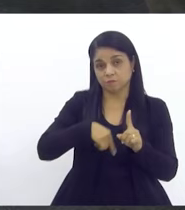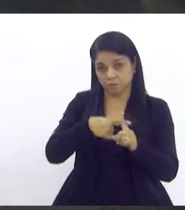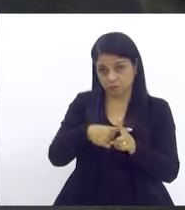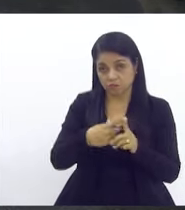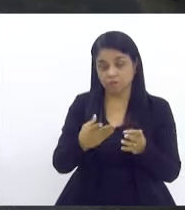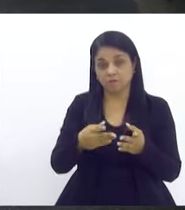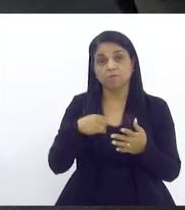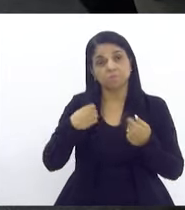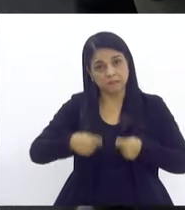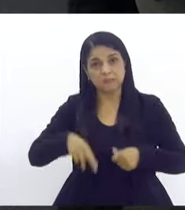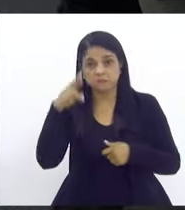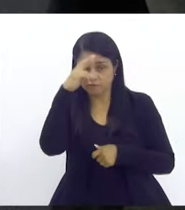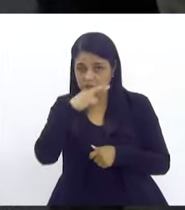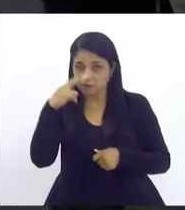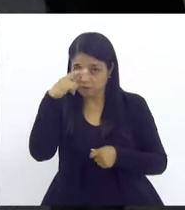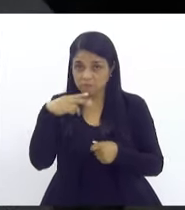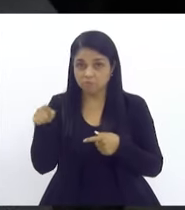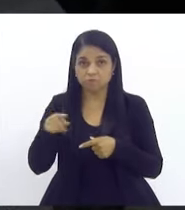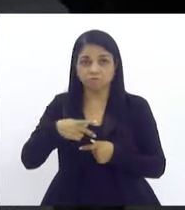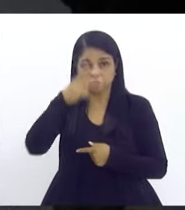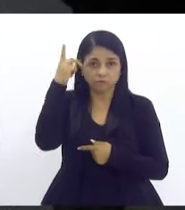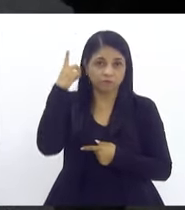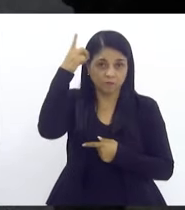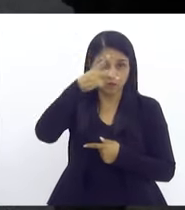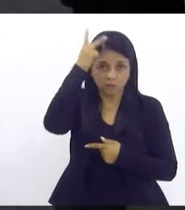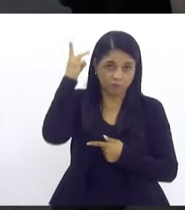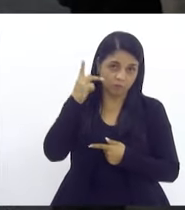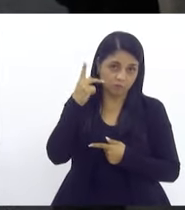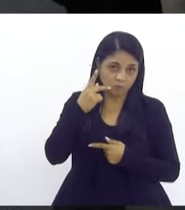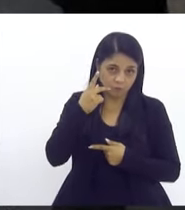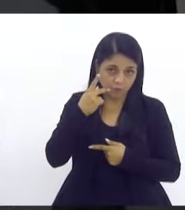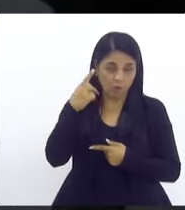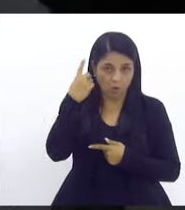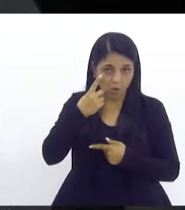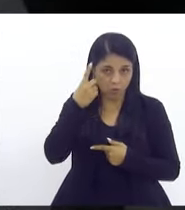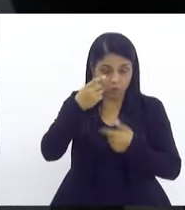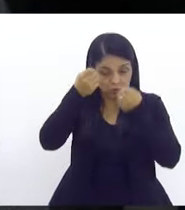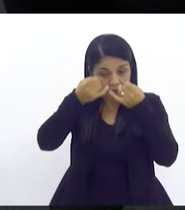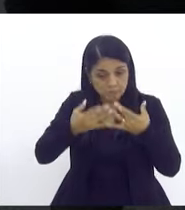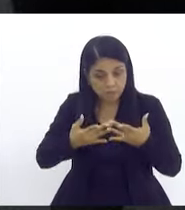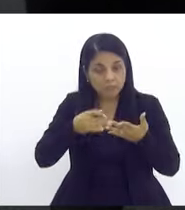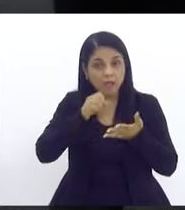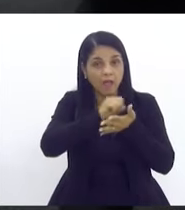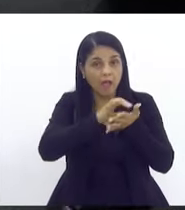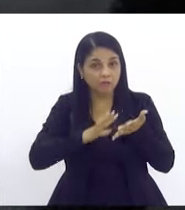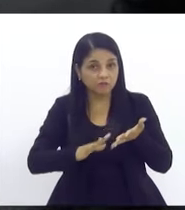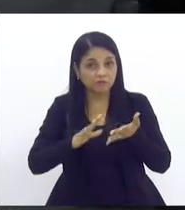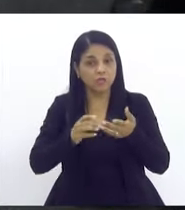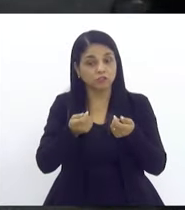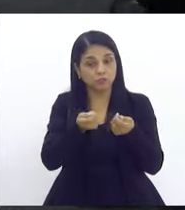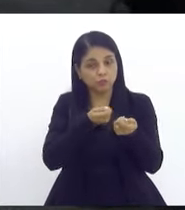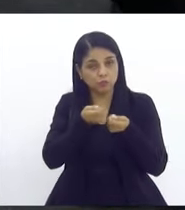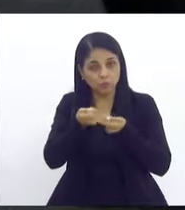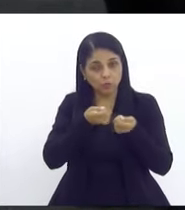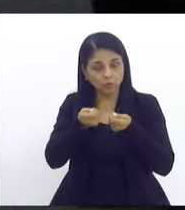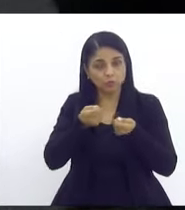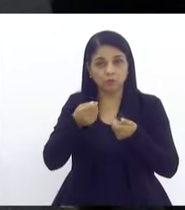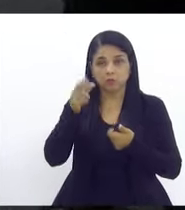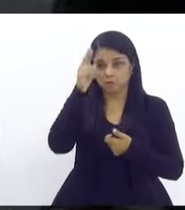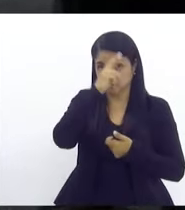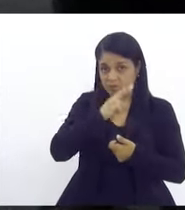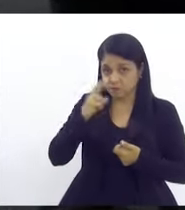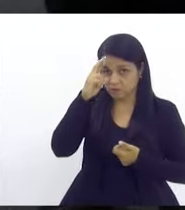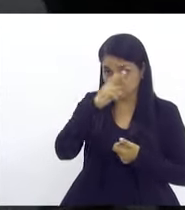deputado Luiz Paulo explica a atividade de controle e